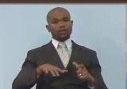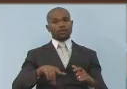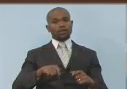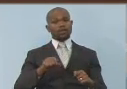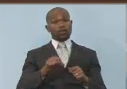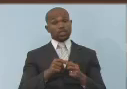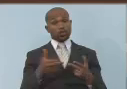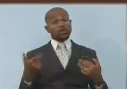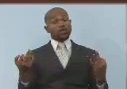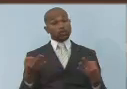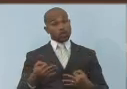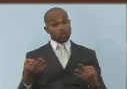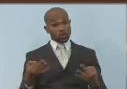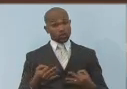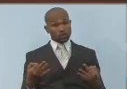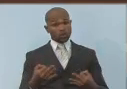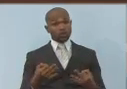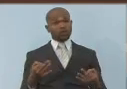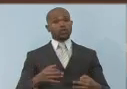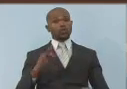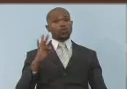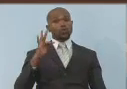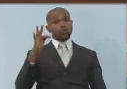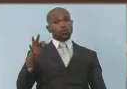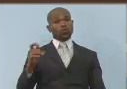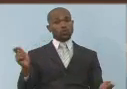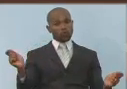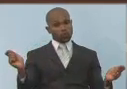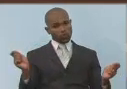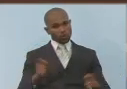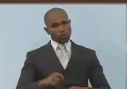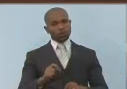coisas direitinho para que mais tarde ele possa ser